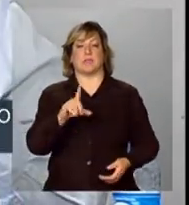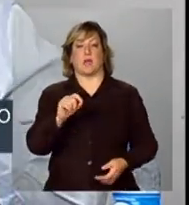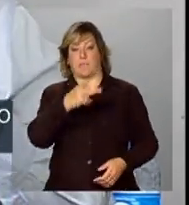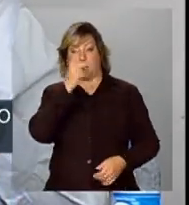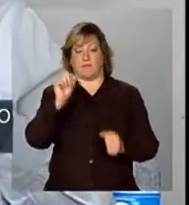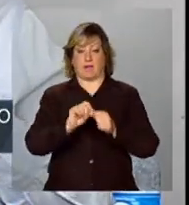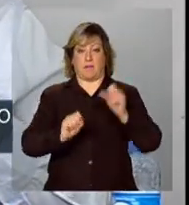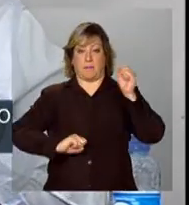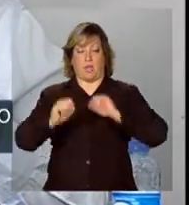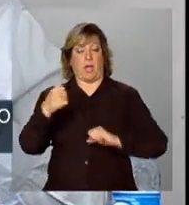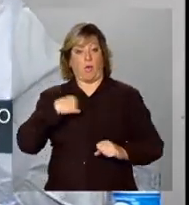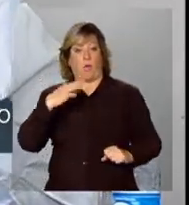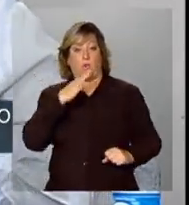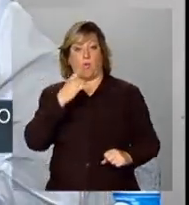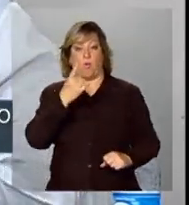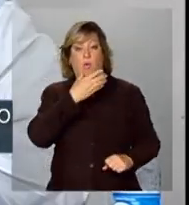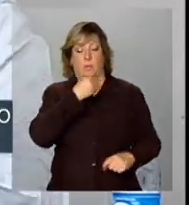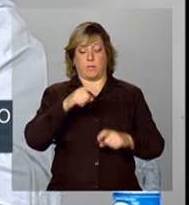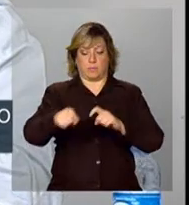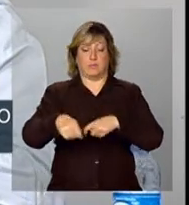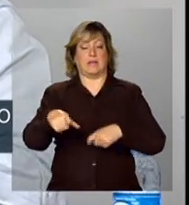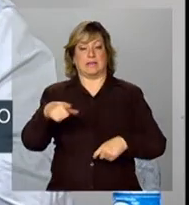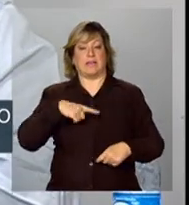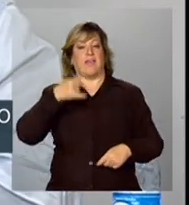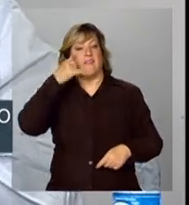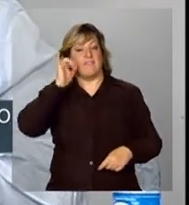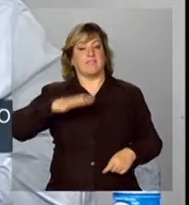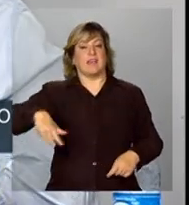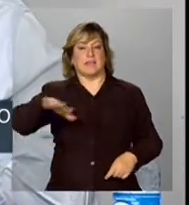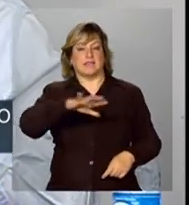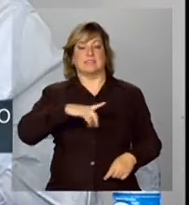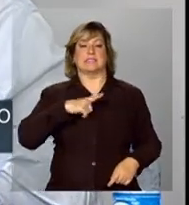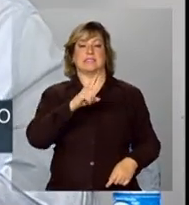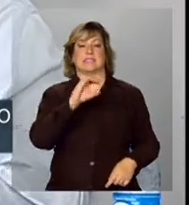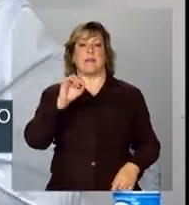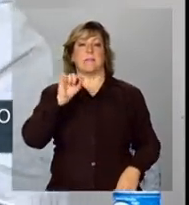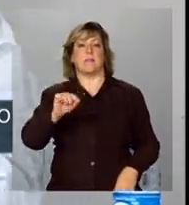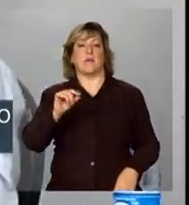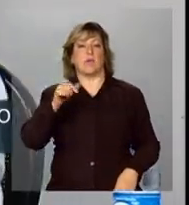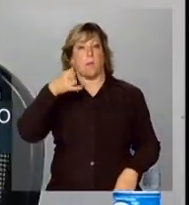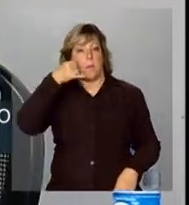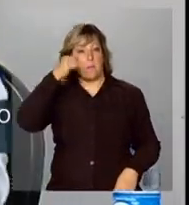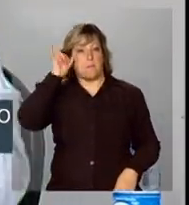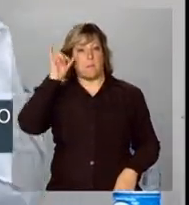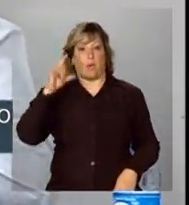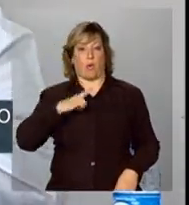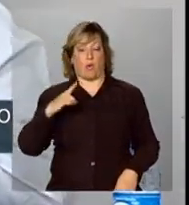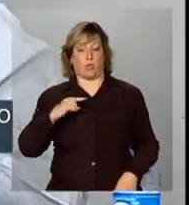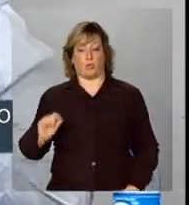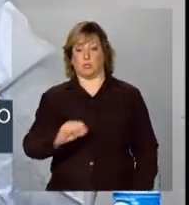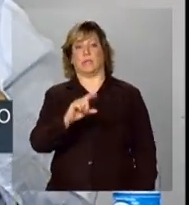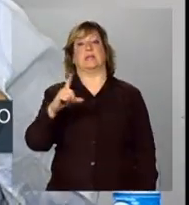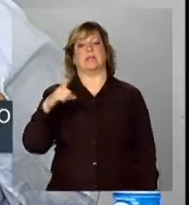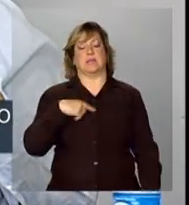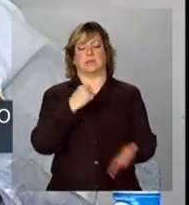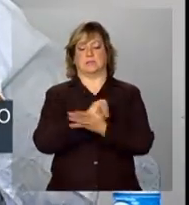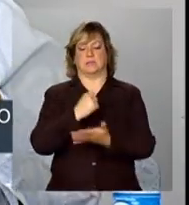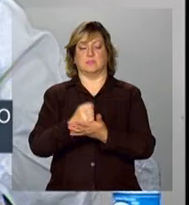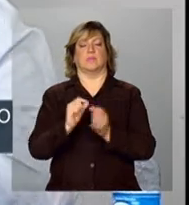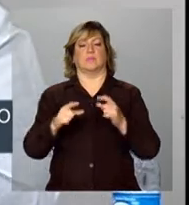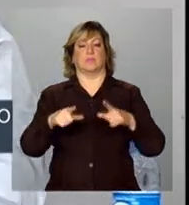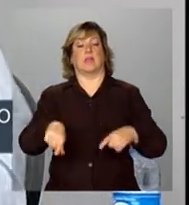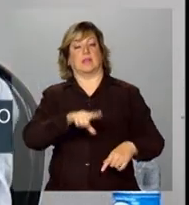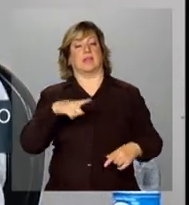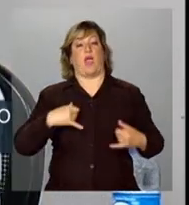produz, eu conheci um produtor rural que tem uma fazenda de gado no Mato Grosso, 100 mil cabeças de gado, 100 mil, que tem certificação ambiental internacional. Ele